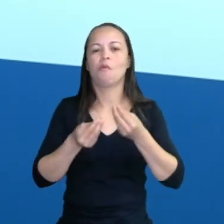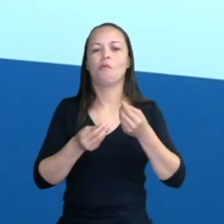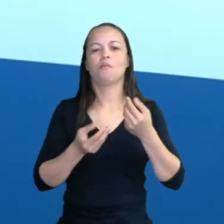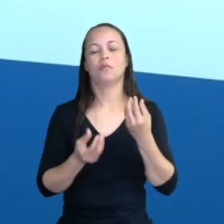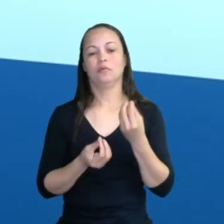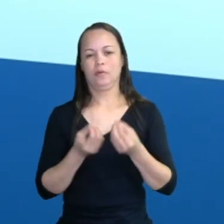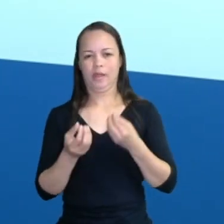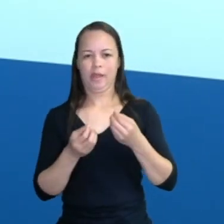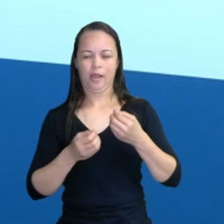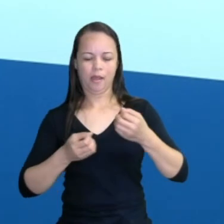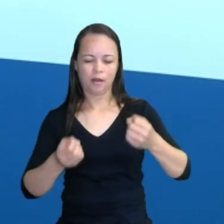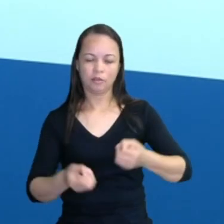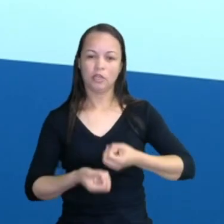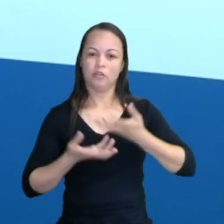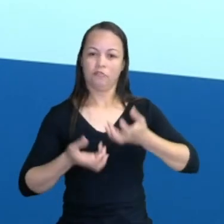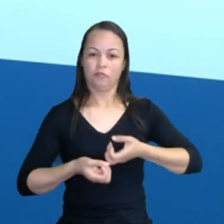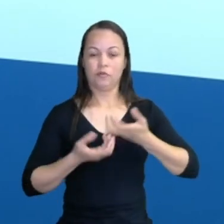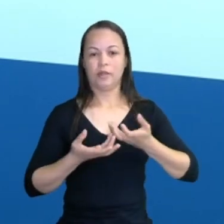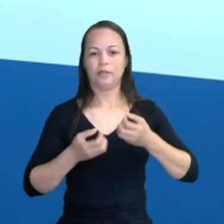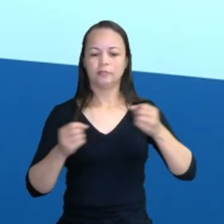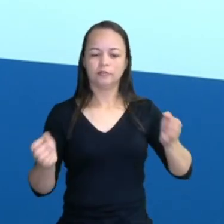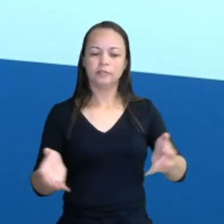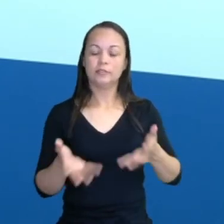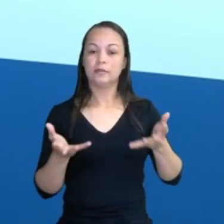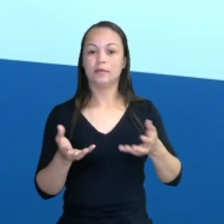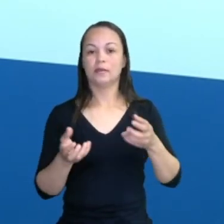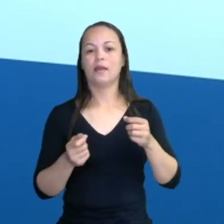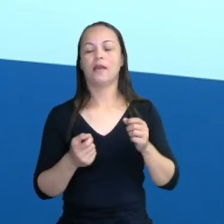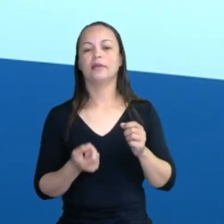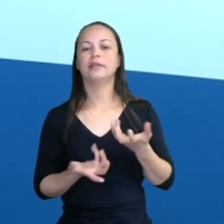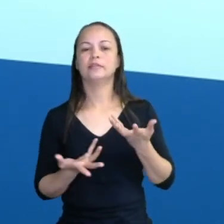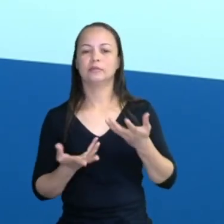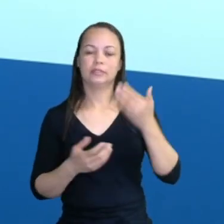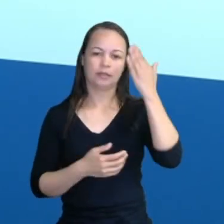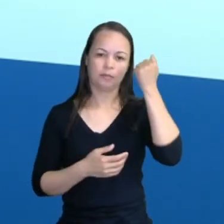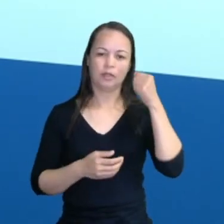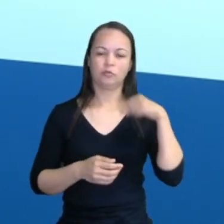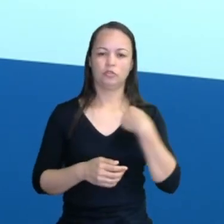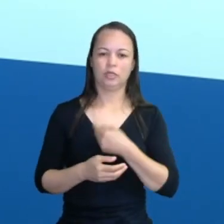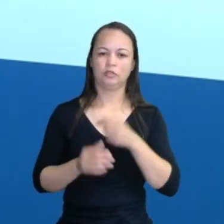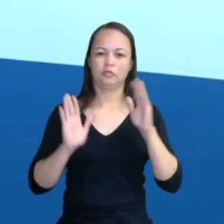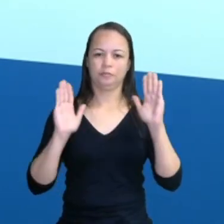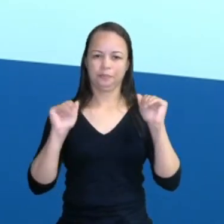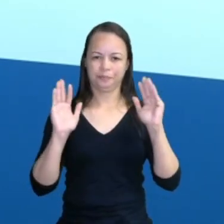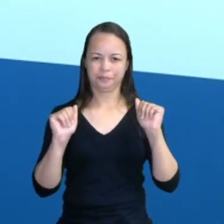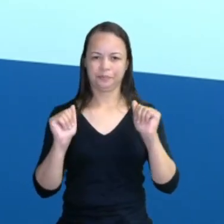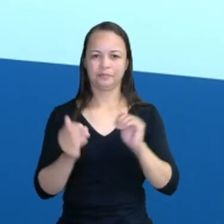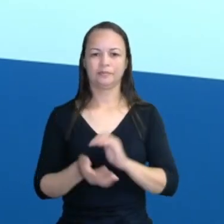influencia e a importância disso para sabermos quem somos, ok? Tchau, tchau!